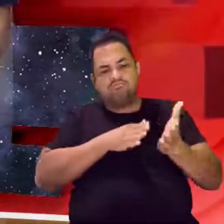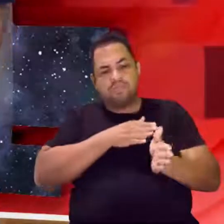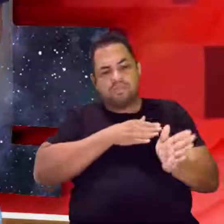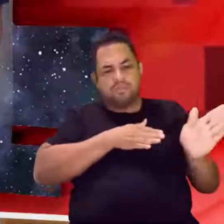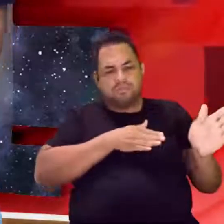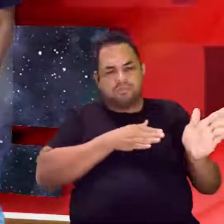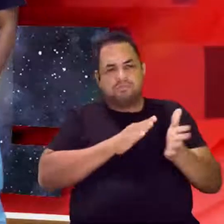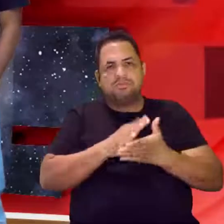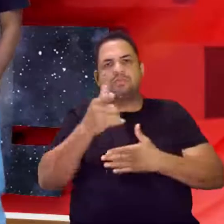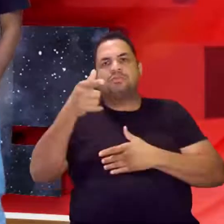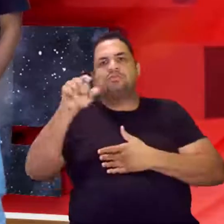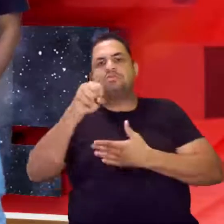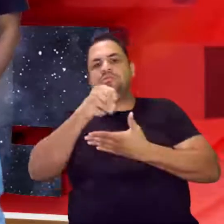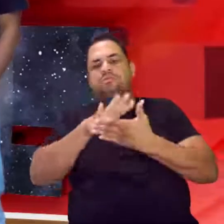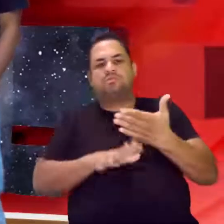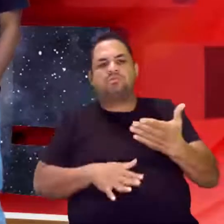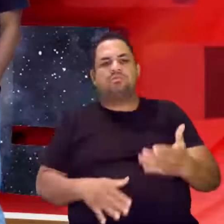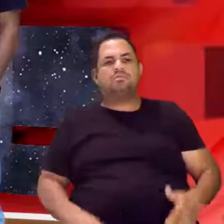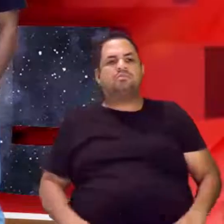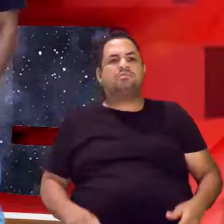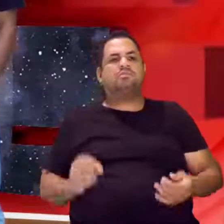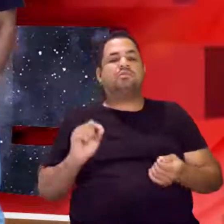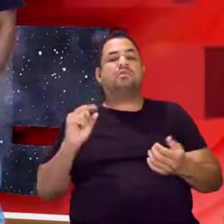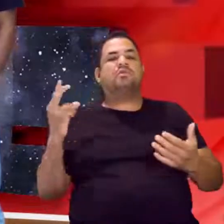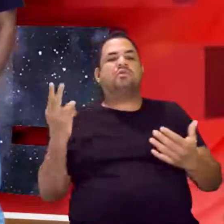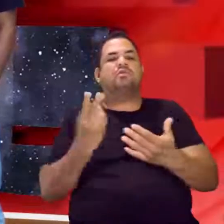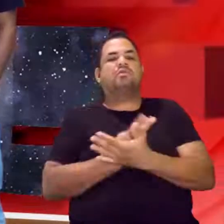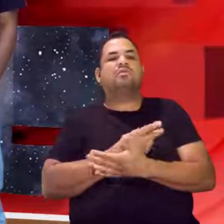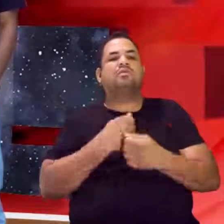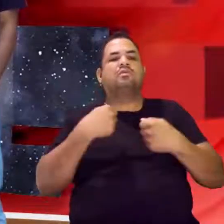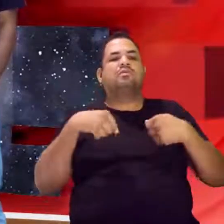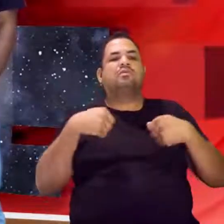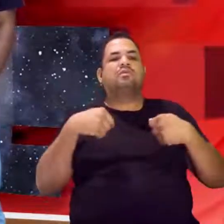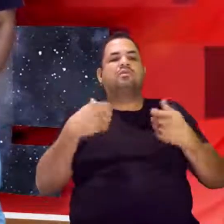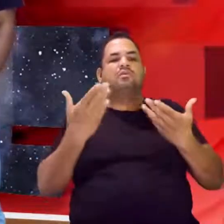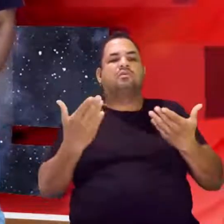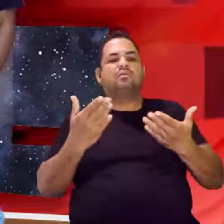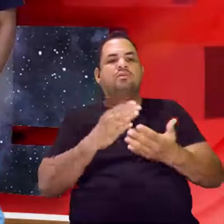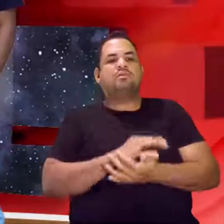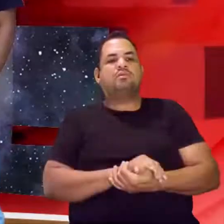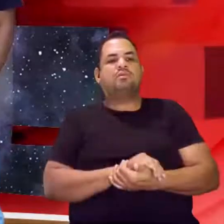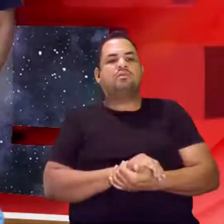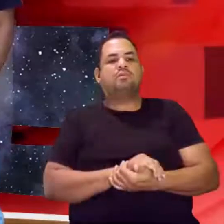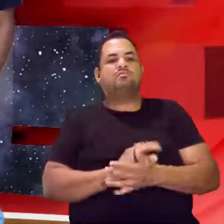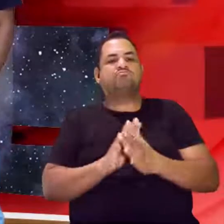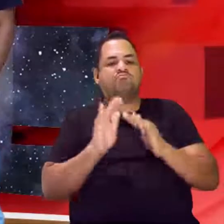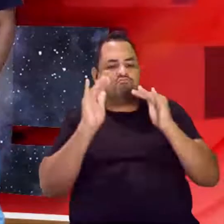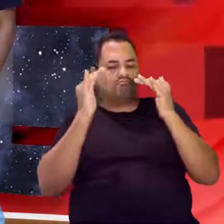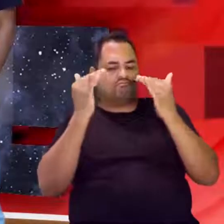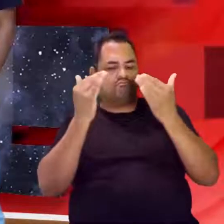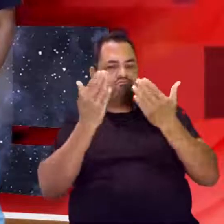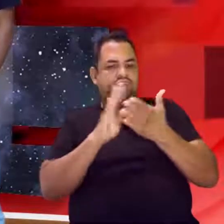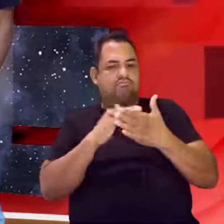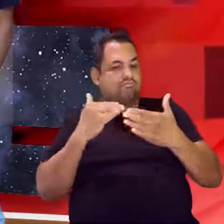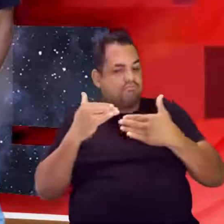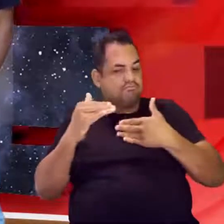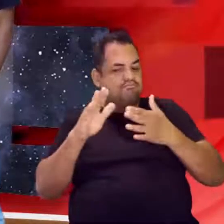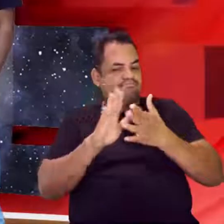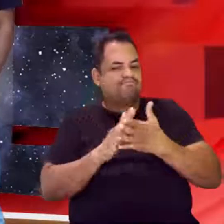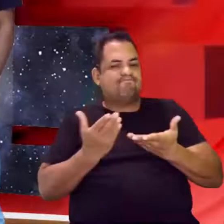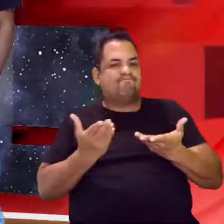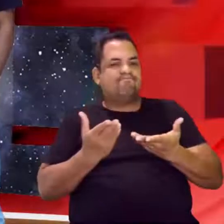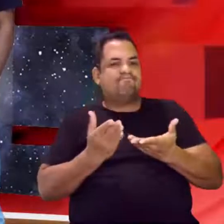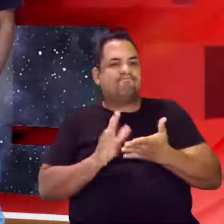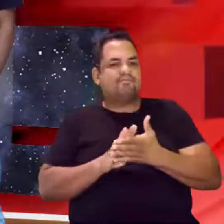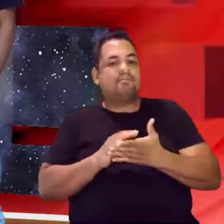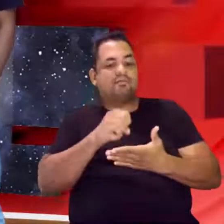por aqui, ele acha uma alternativa, né? Então, o que acontece? Você precisa ficar esperto para ir por aqui e